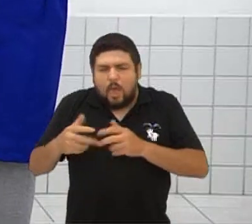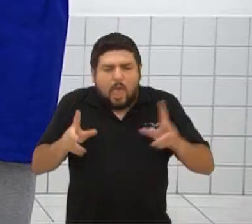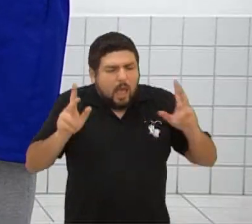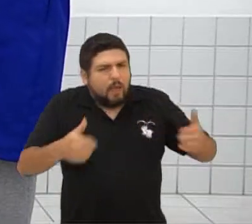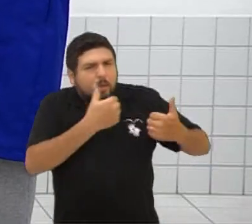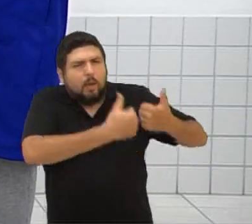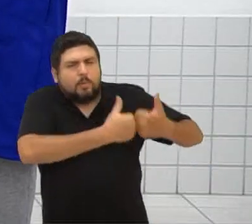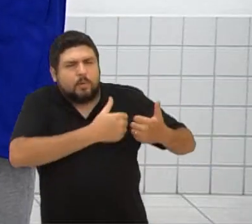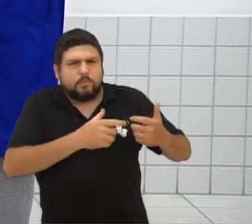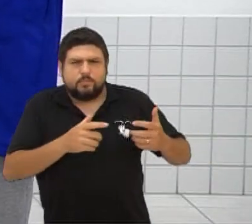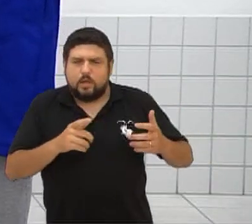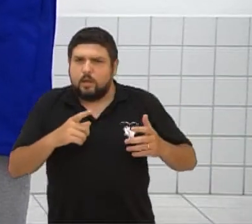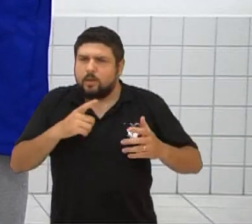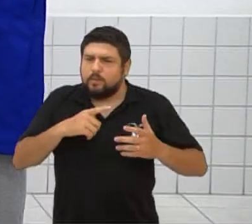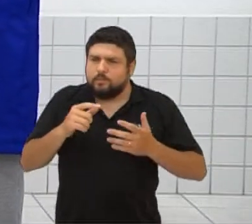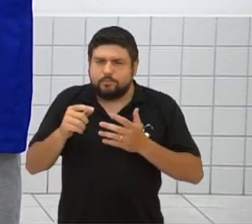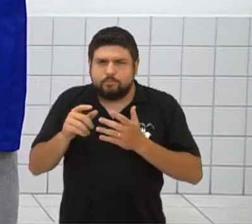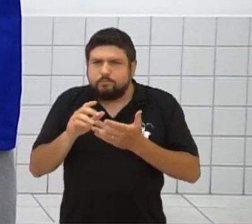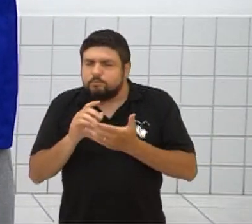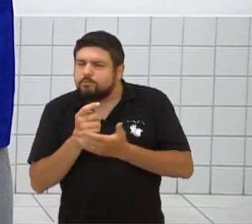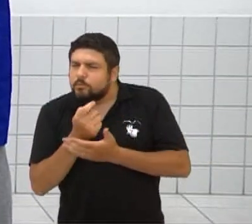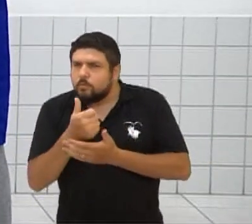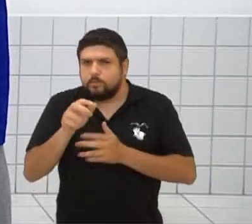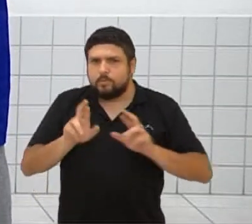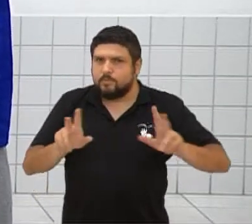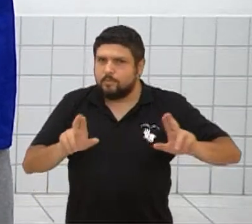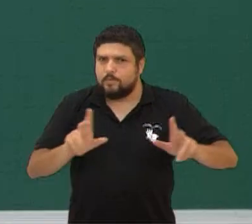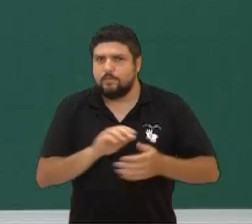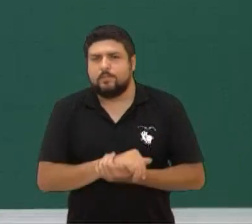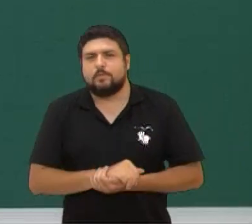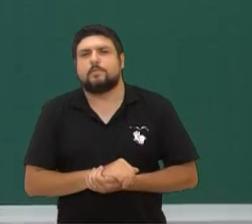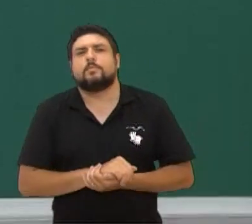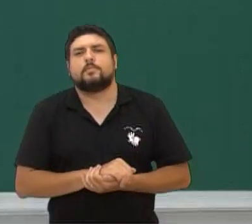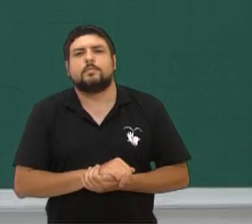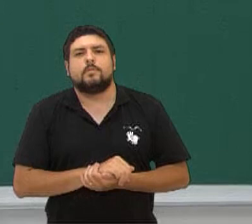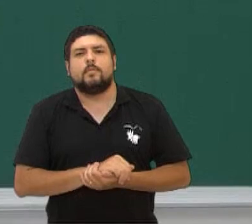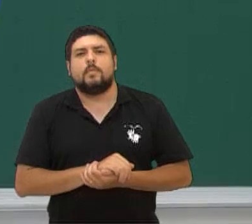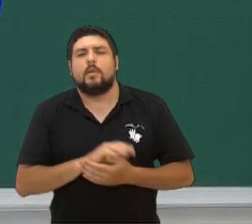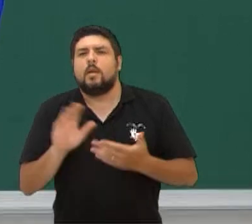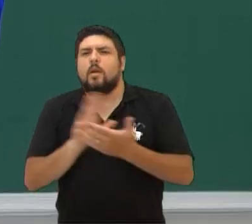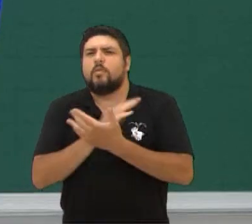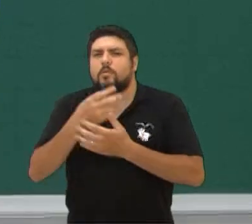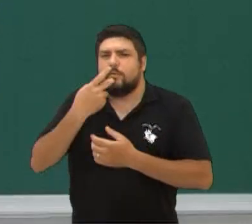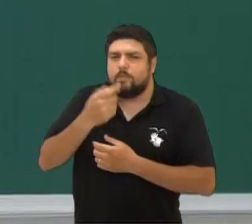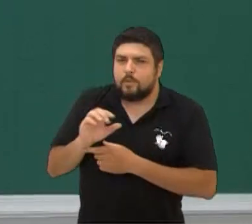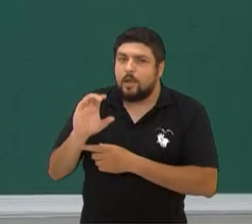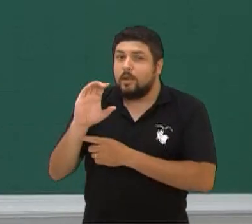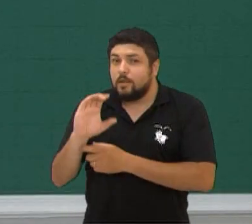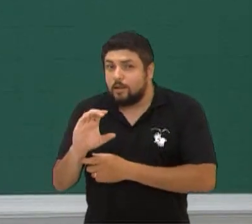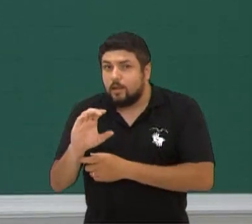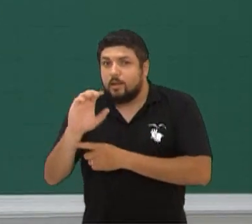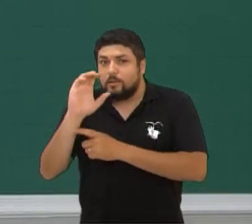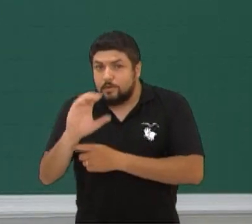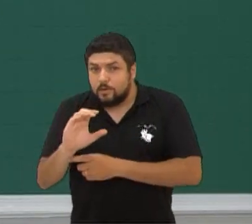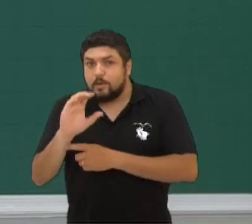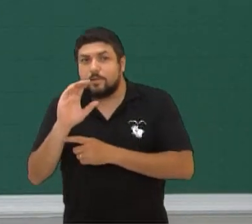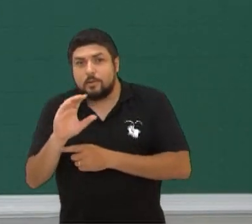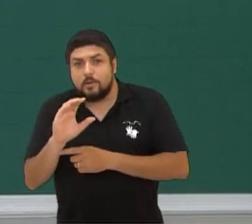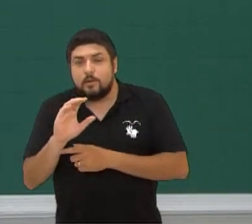esportes diferentes. E vamos ver quem acertou. Ó. A Thaisa está falando que é C, a Maria falando que é C, e nós